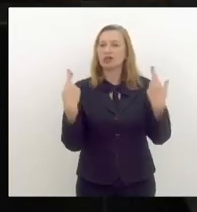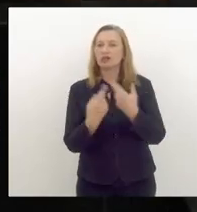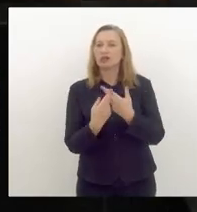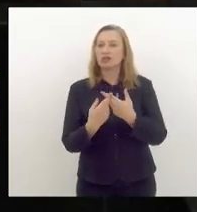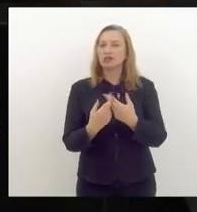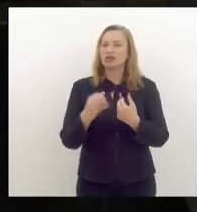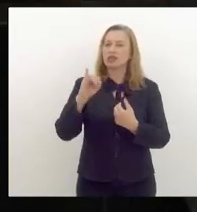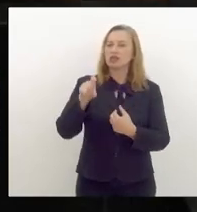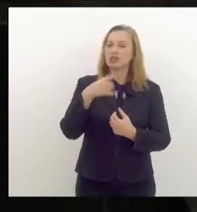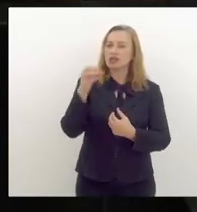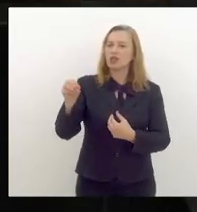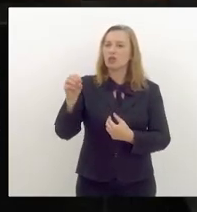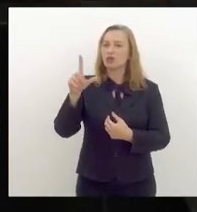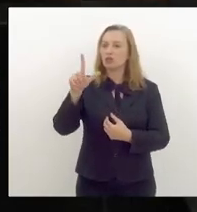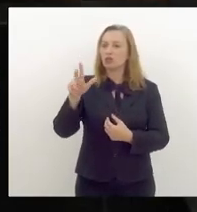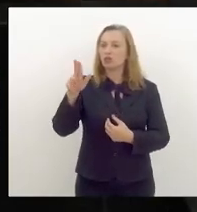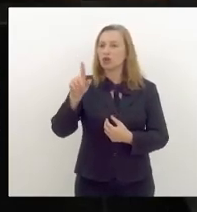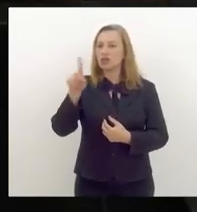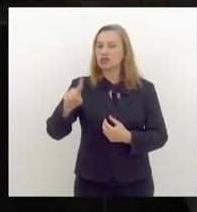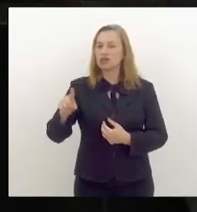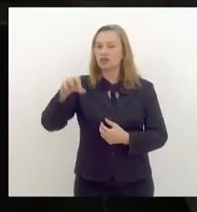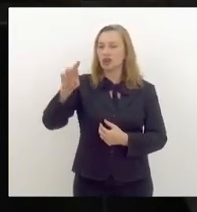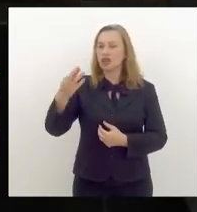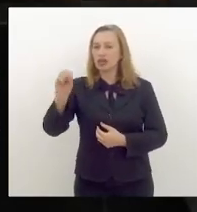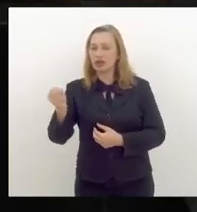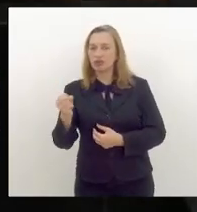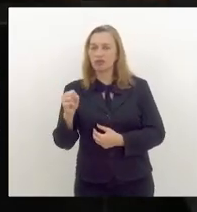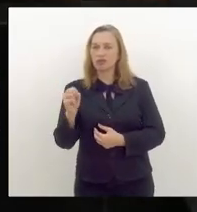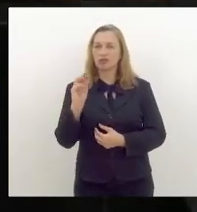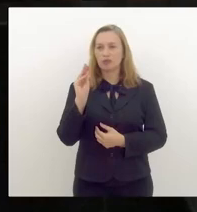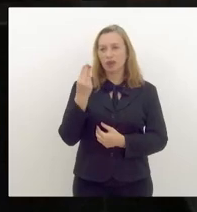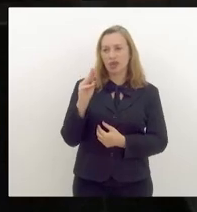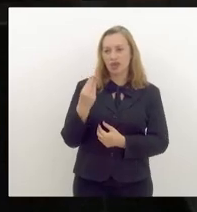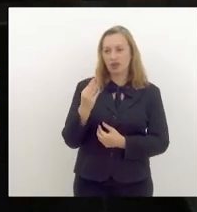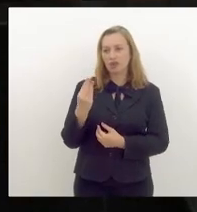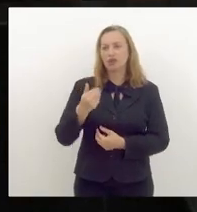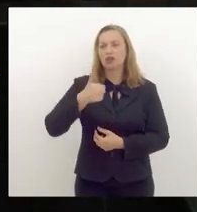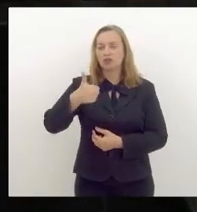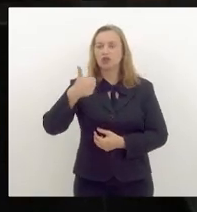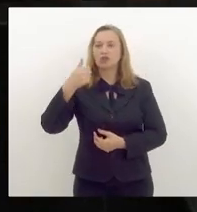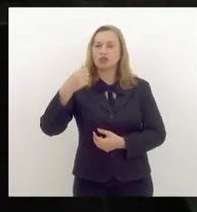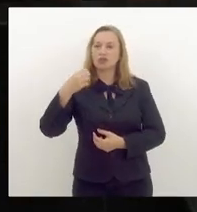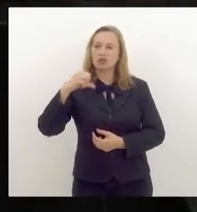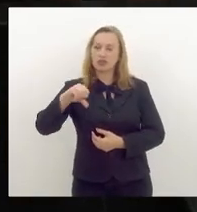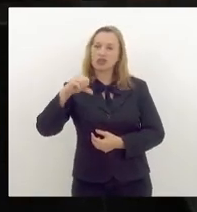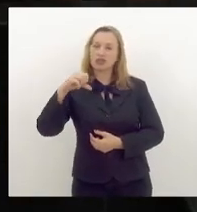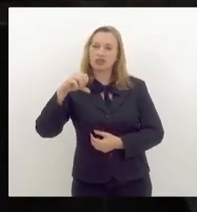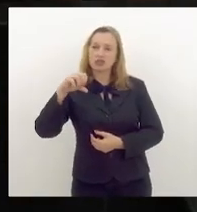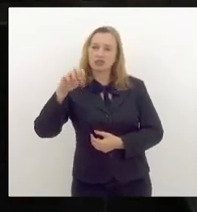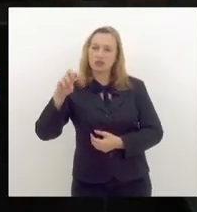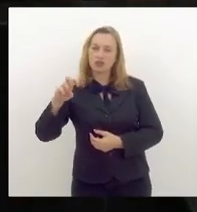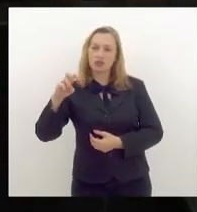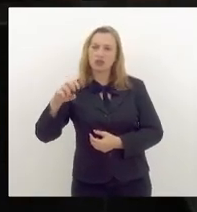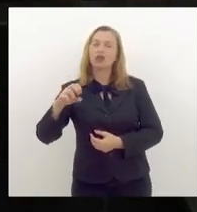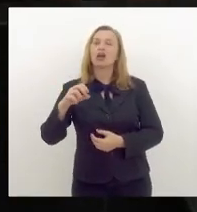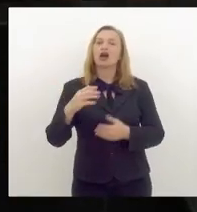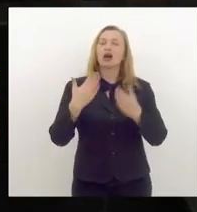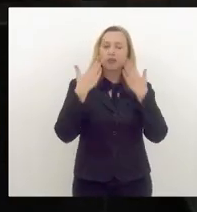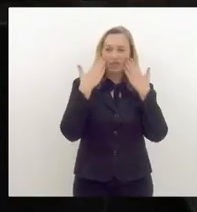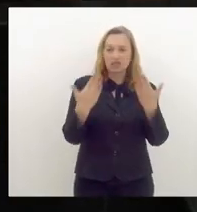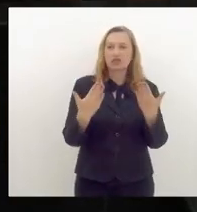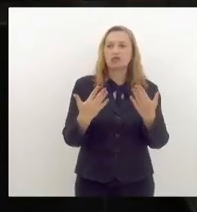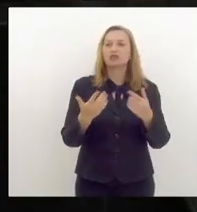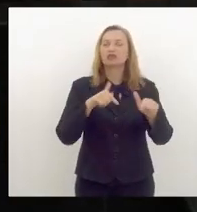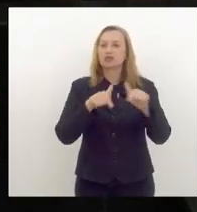São Luís do Maranhão em 1995 portanto foi um prazer voltar a participar de uma atividade SPC apresentando um trabalho